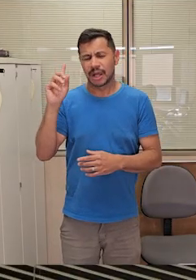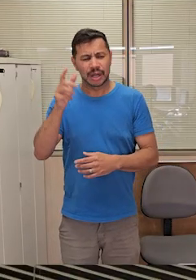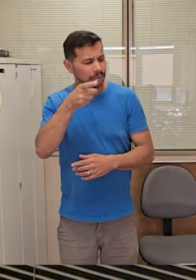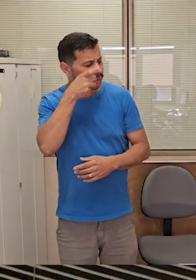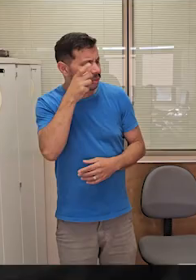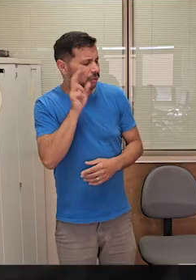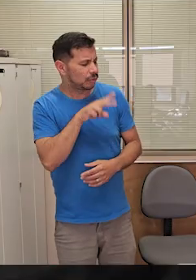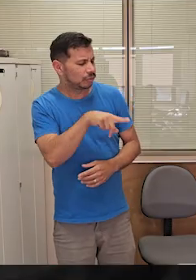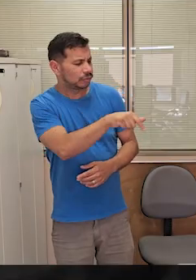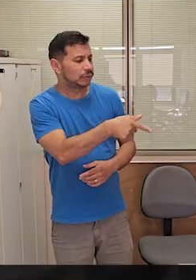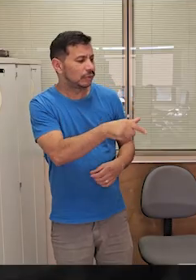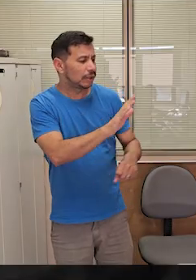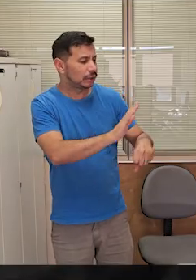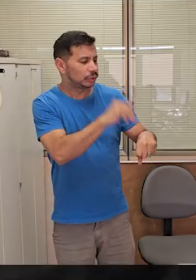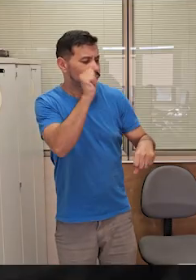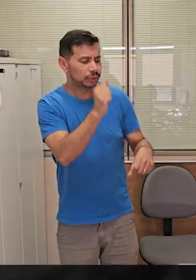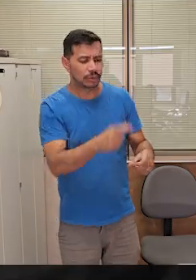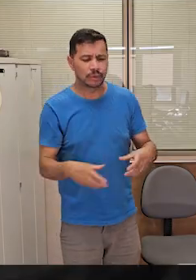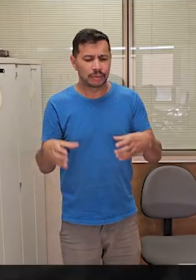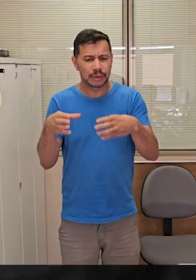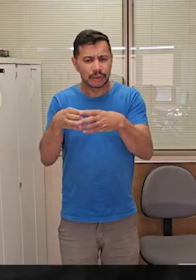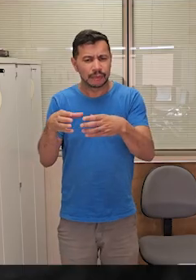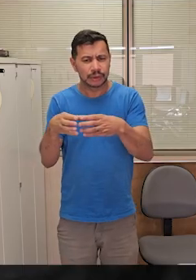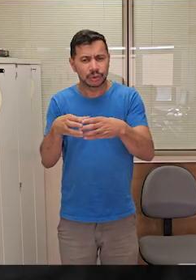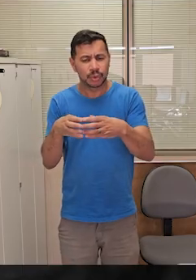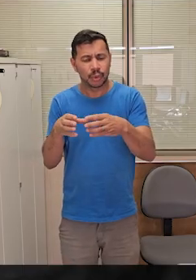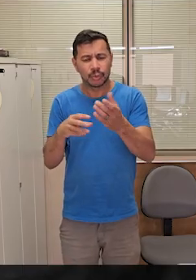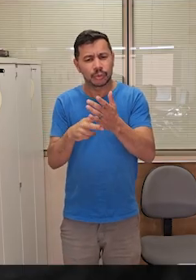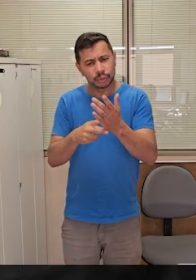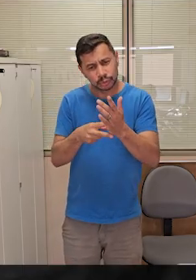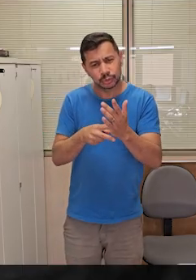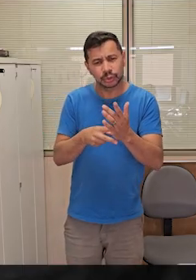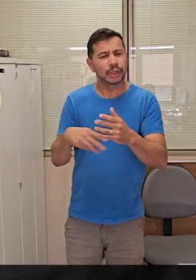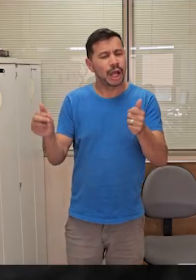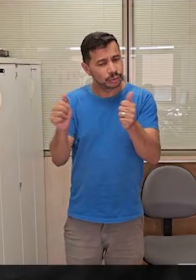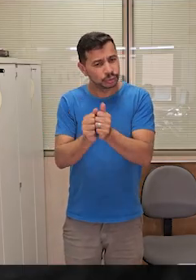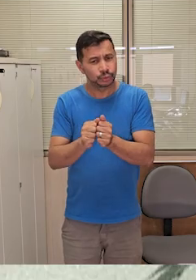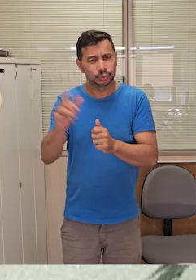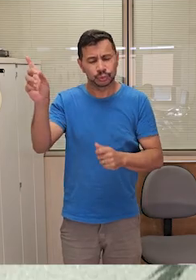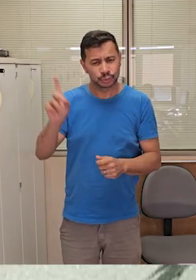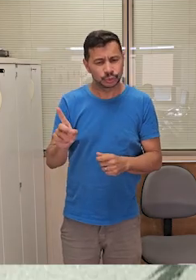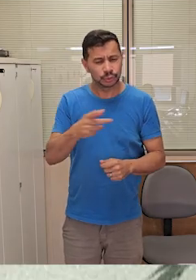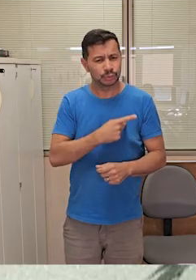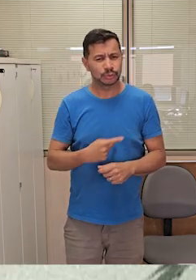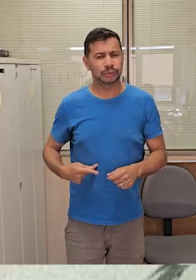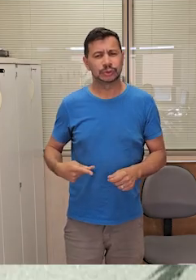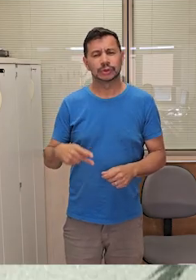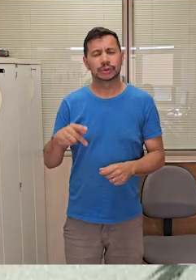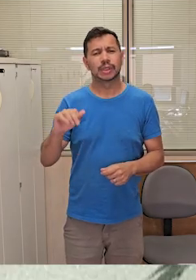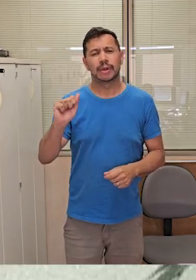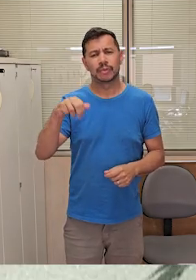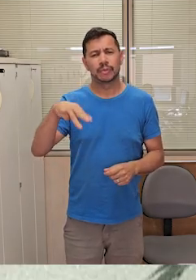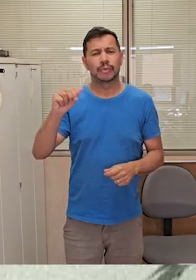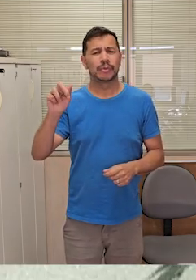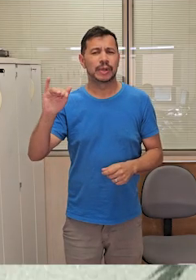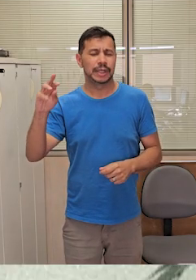descoberto pelo companheiro Conrado Del Papa e me convidou a vir fazer parte de uma chapa aqui no sindicato, com a presidência do Enes Amorina,